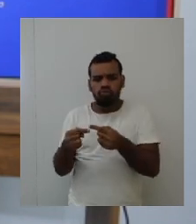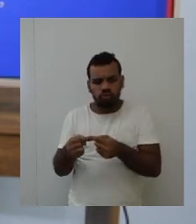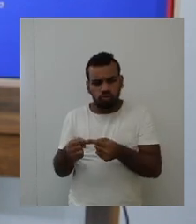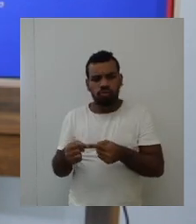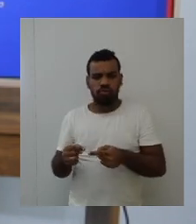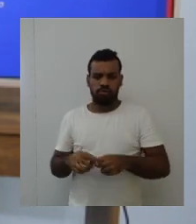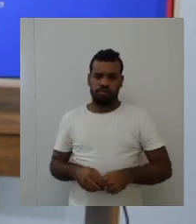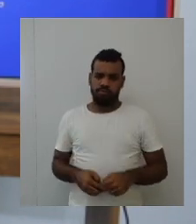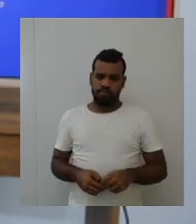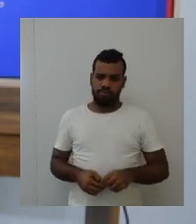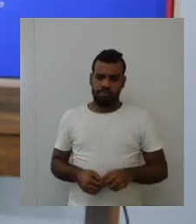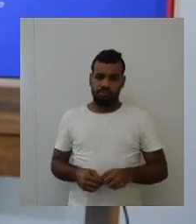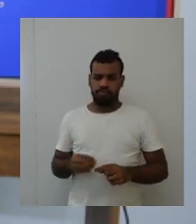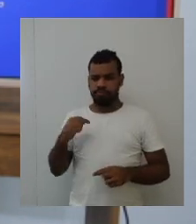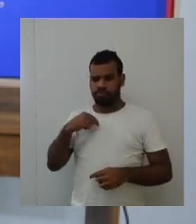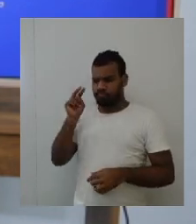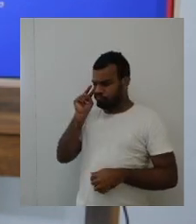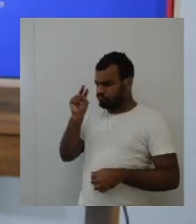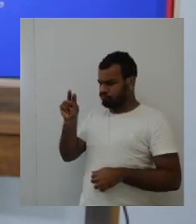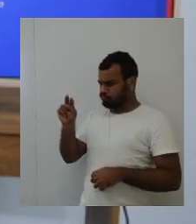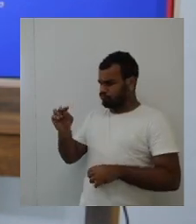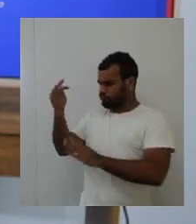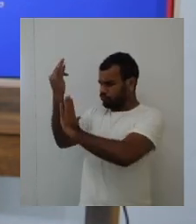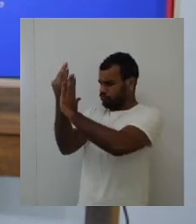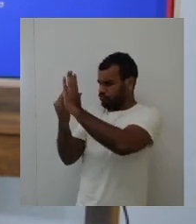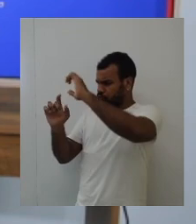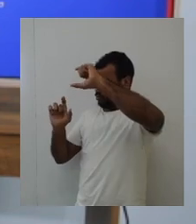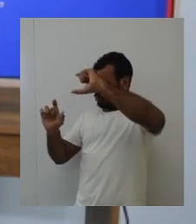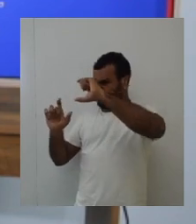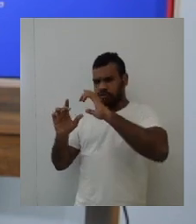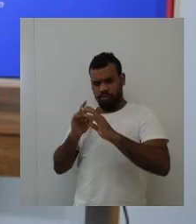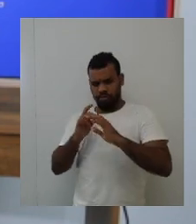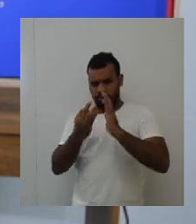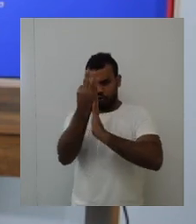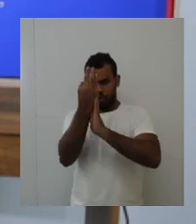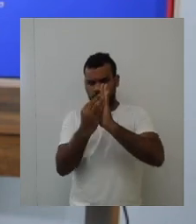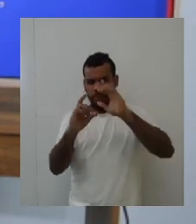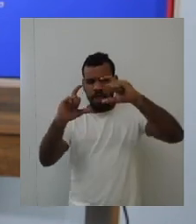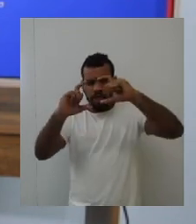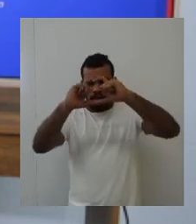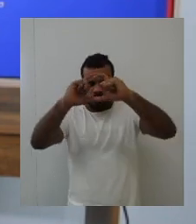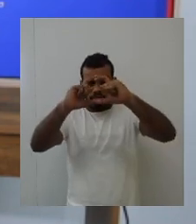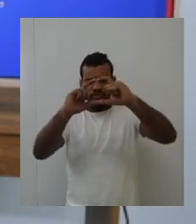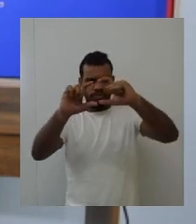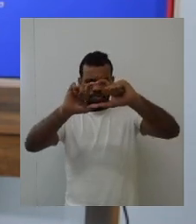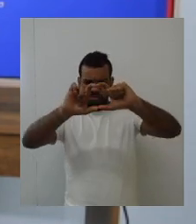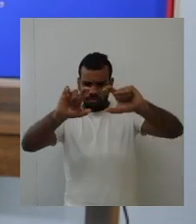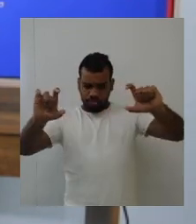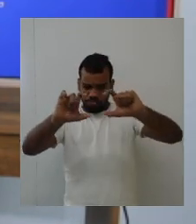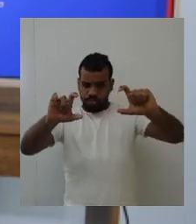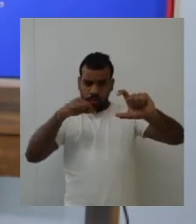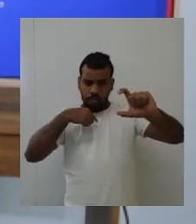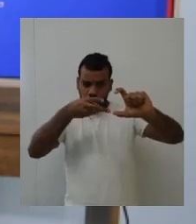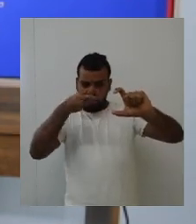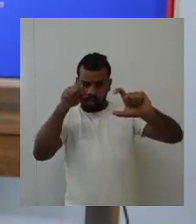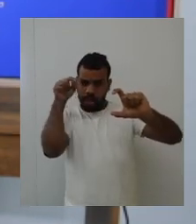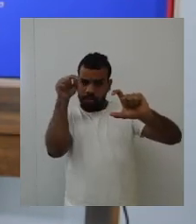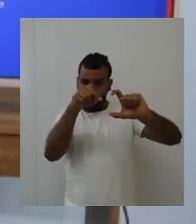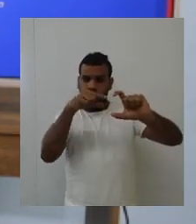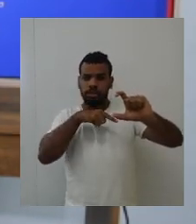coesão. Quando a gente olha a estrutura desse trecho, a gente percebe que essa estrutura